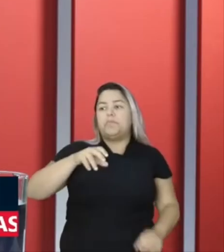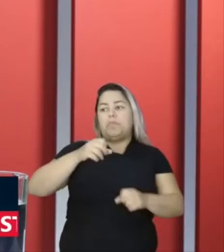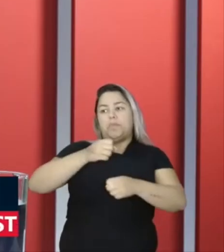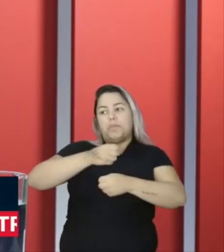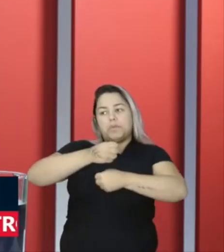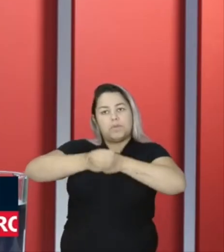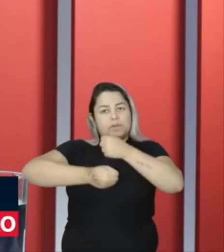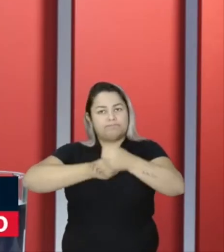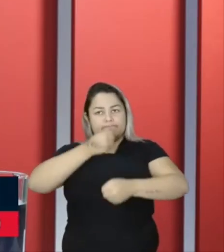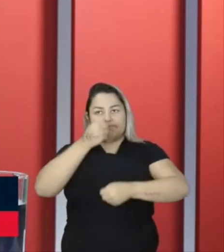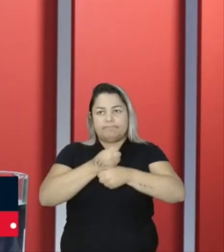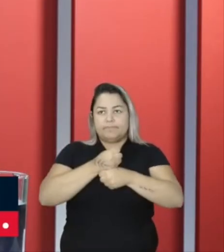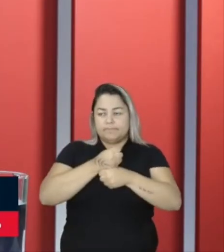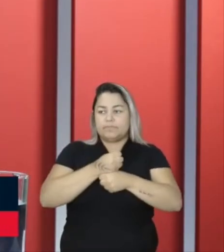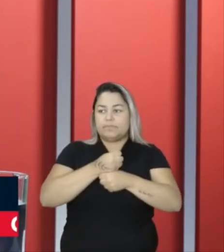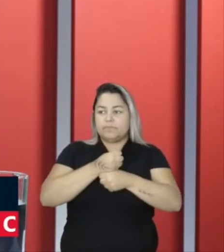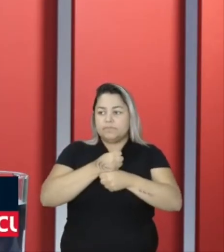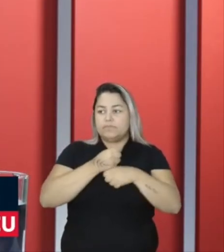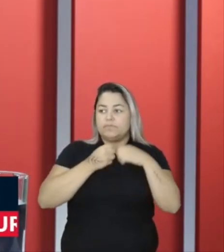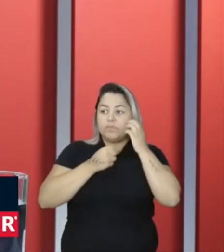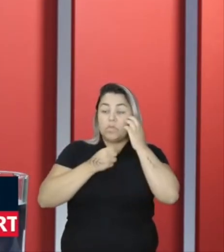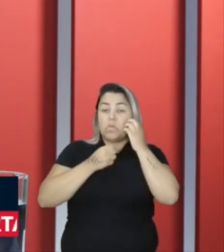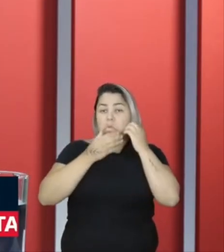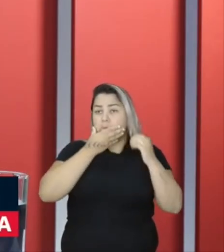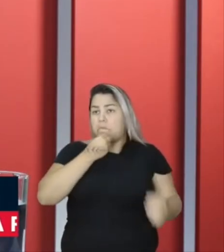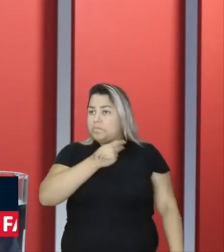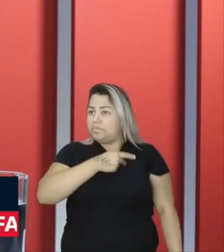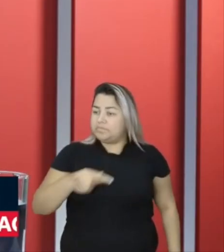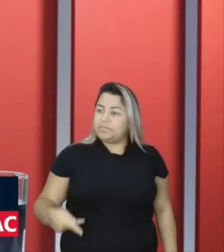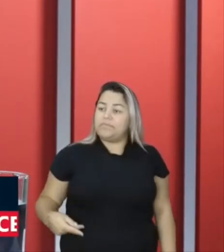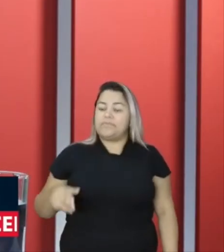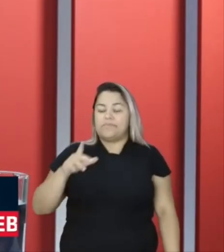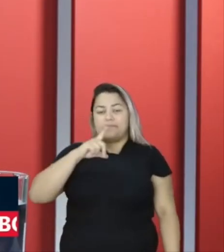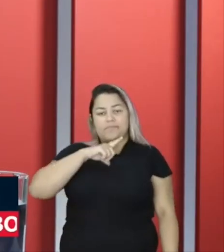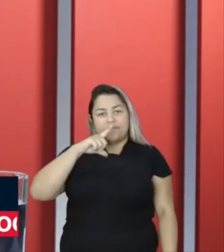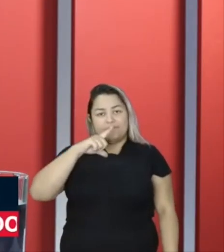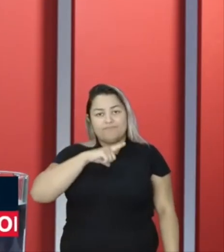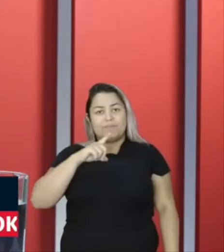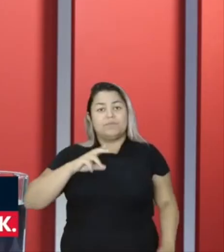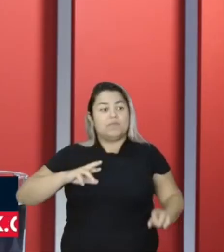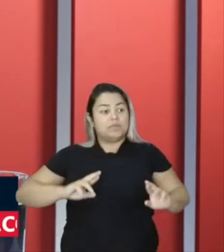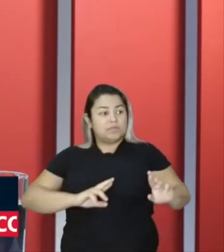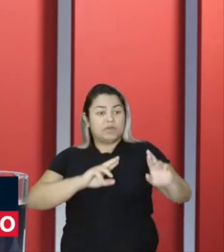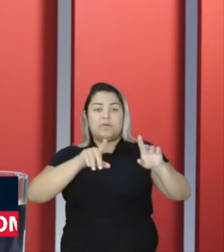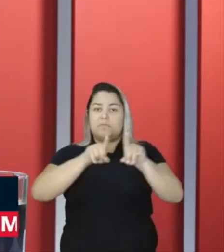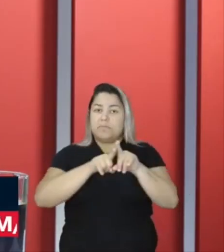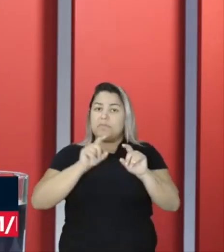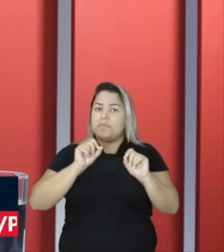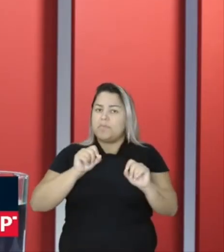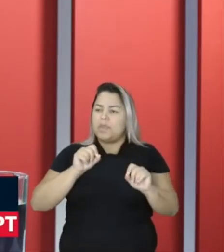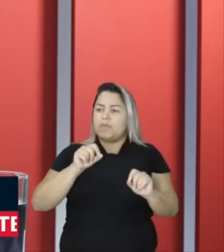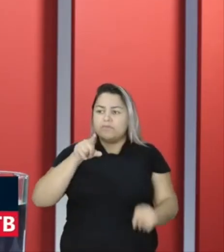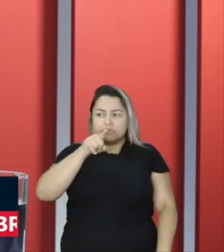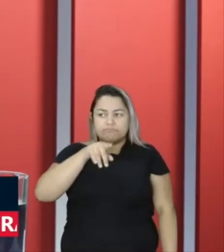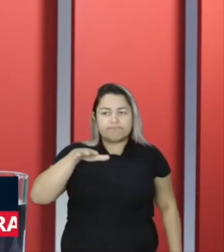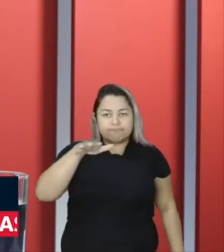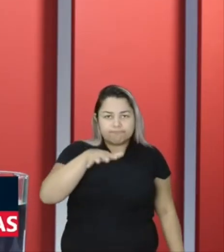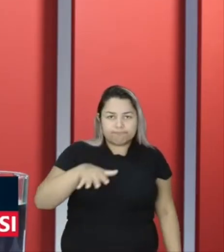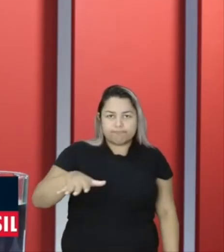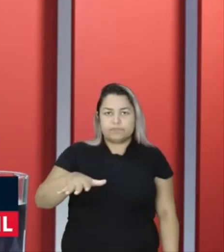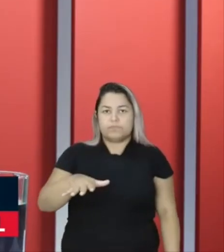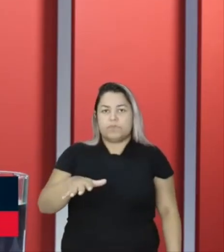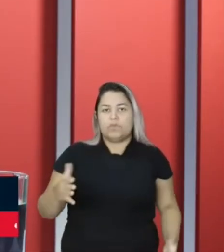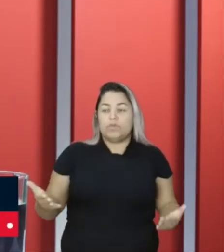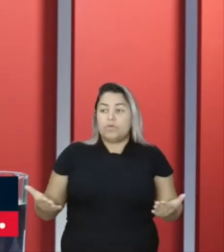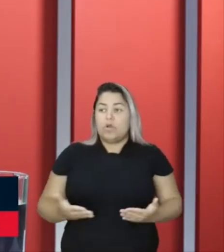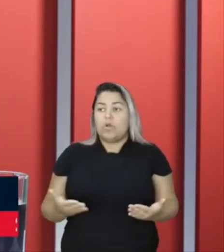Então, o presidente tem essa perspectiva e você hoje, né, já